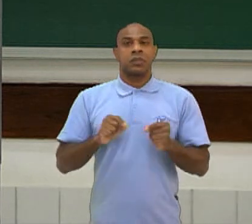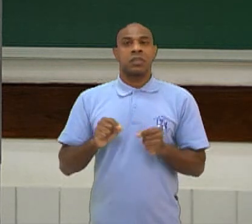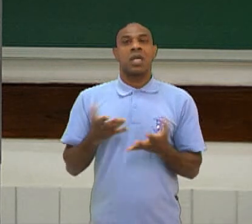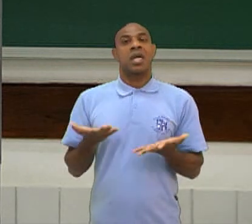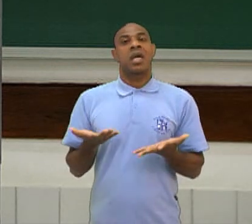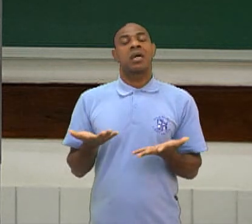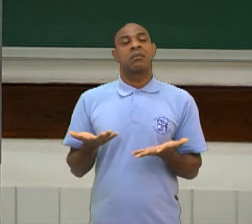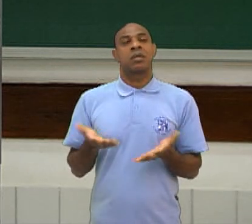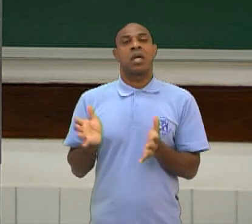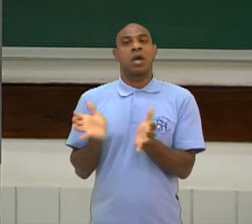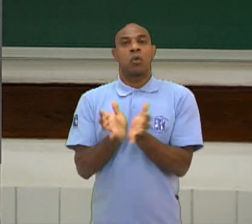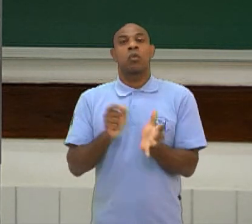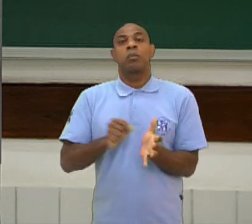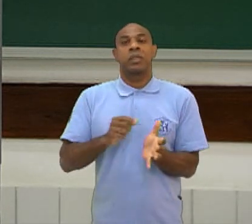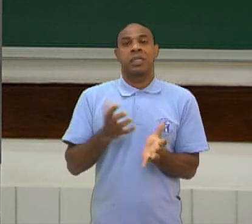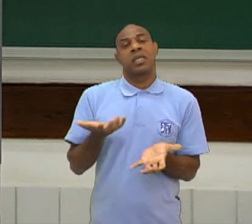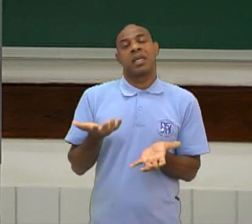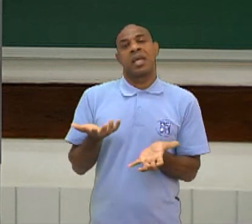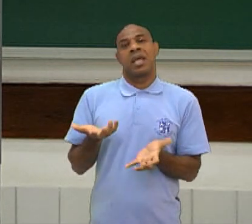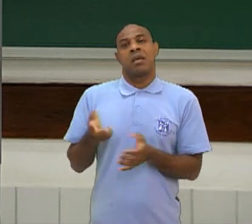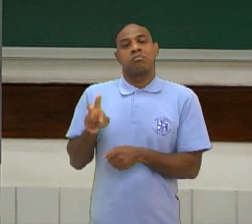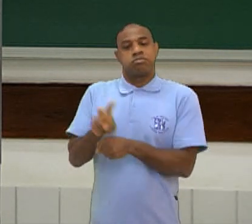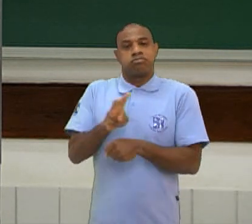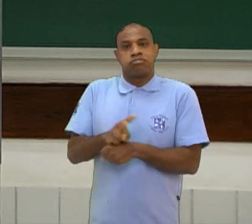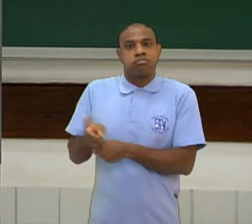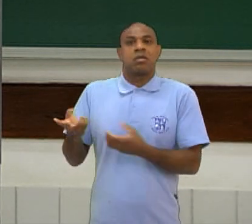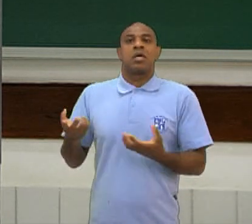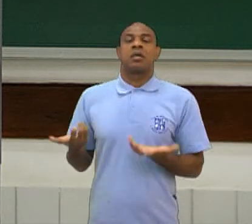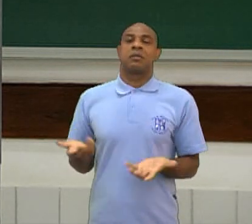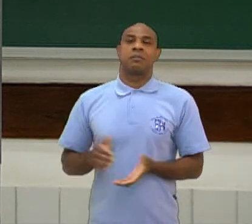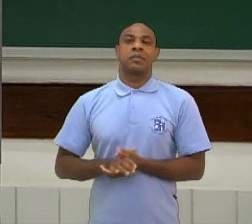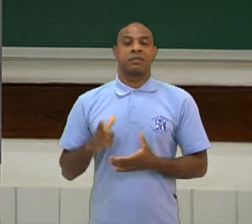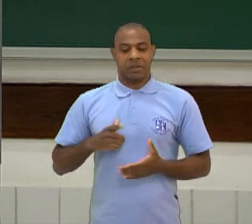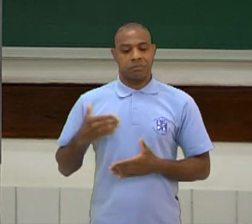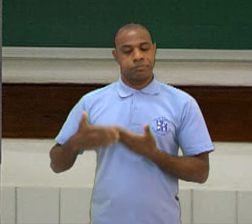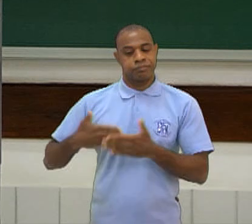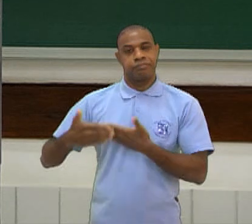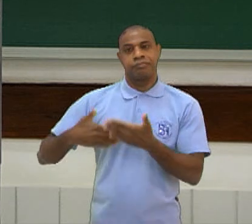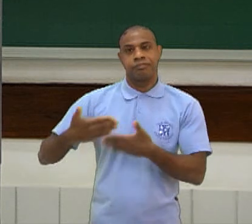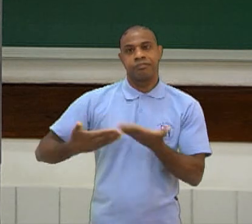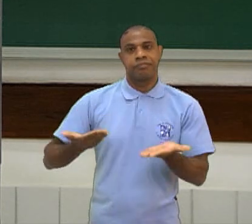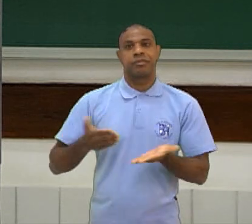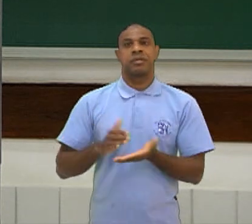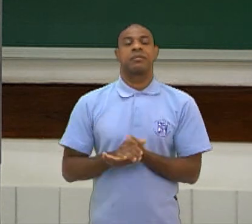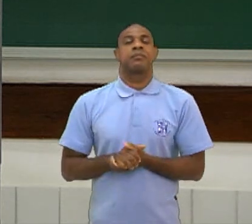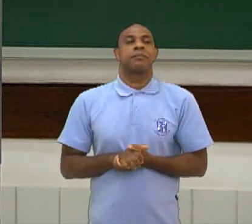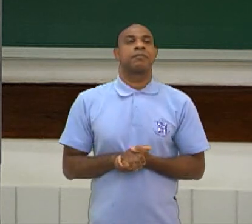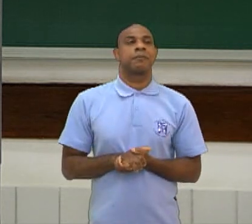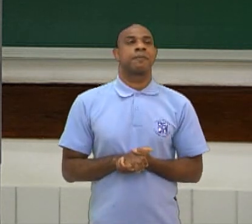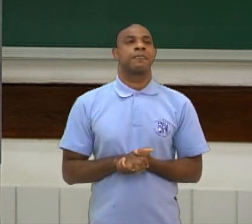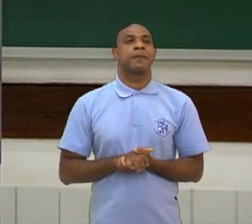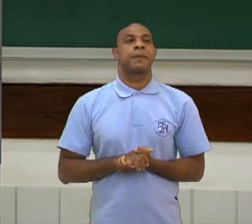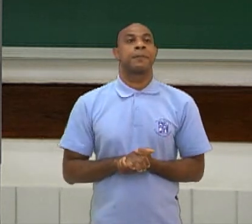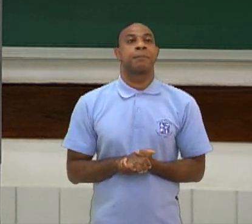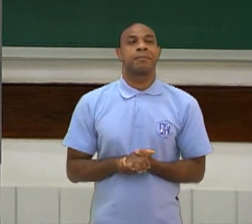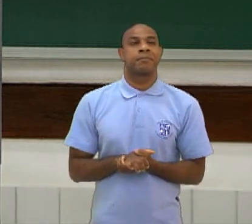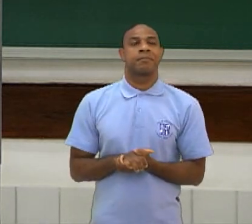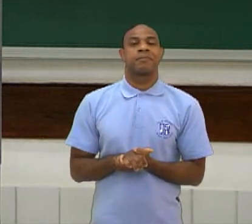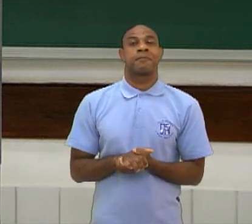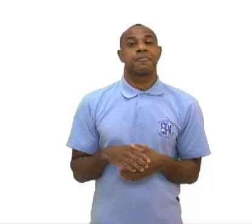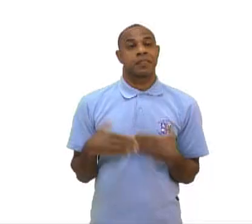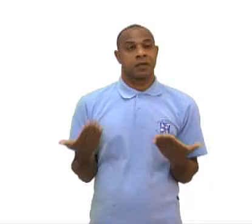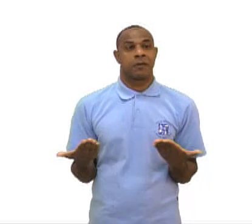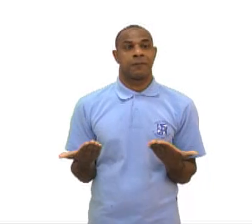mas governados por uma elite conservadora que vai conduzir esse processo de acordo com os seus interesses.